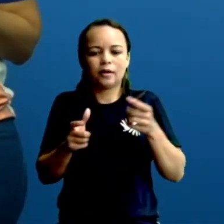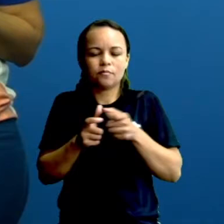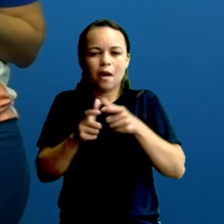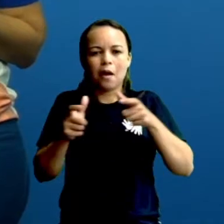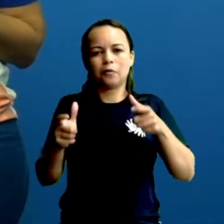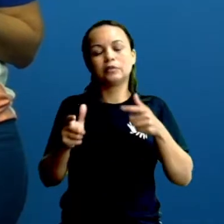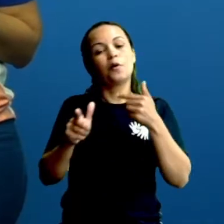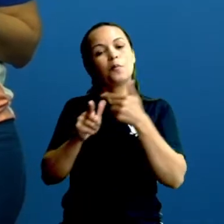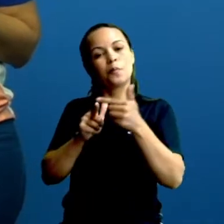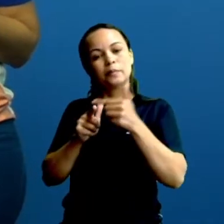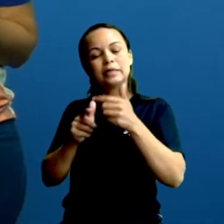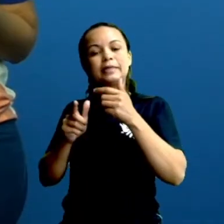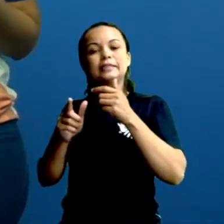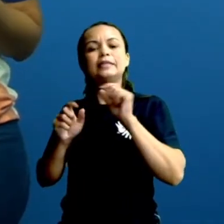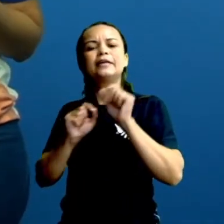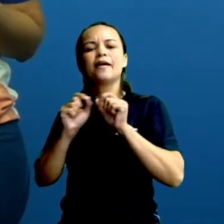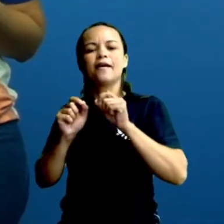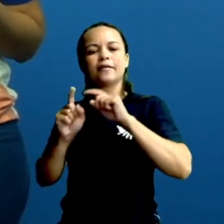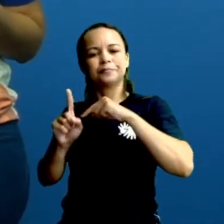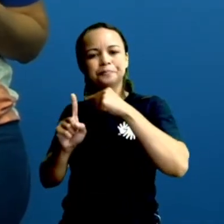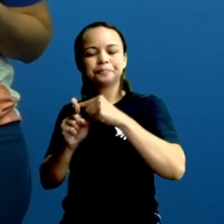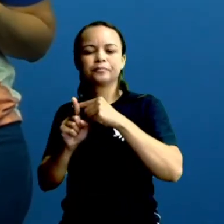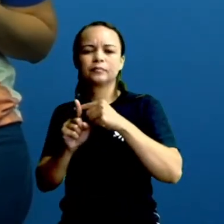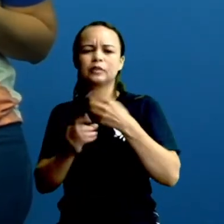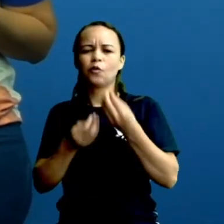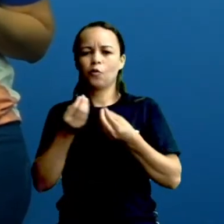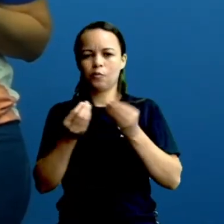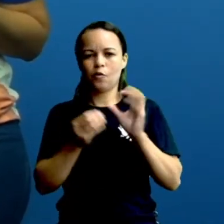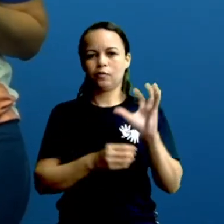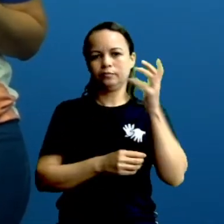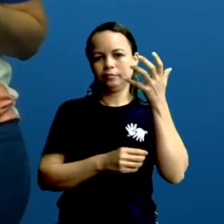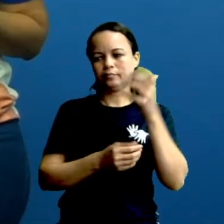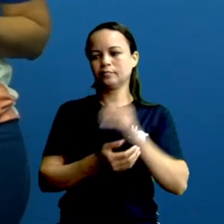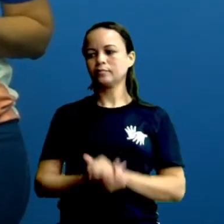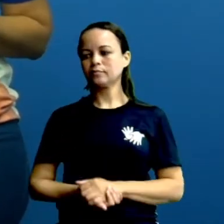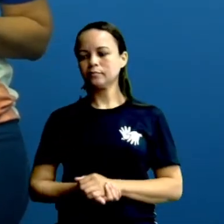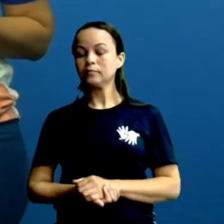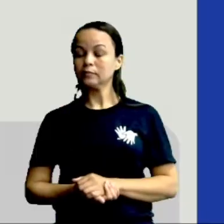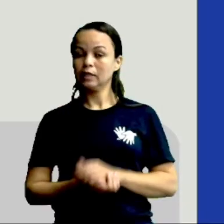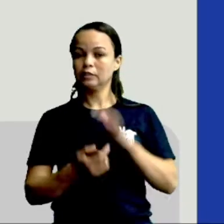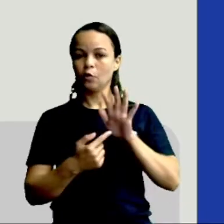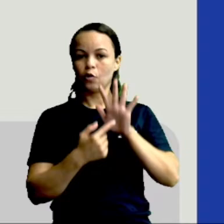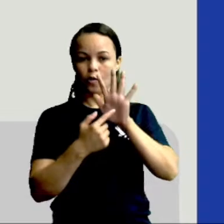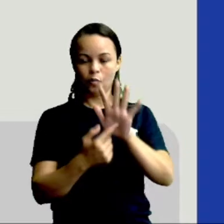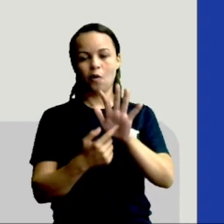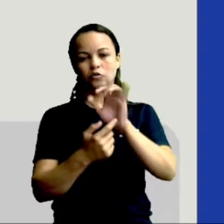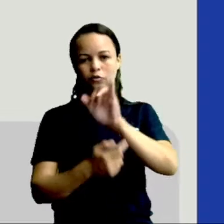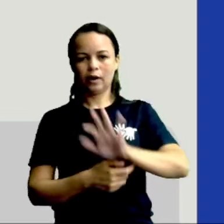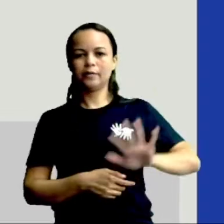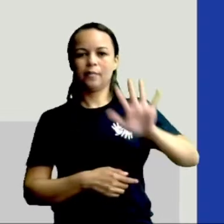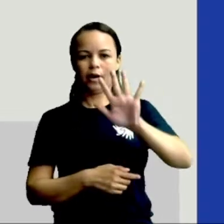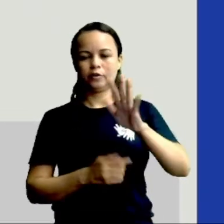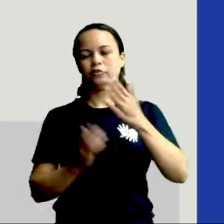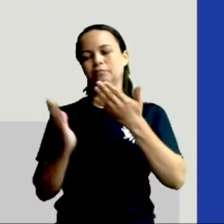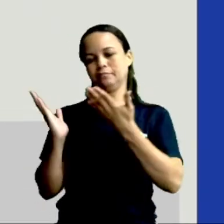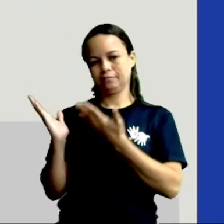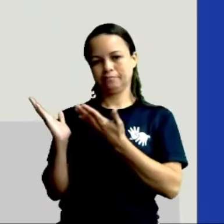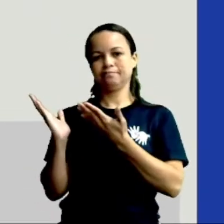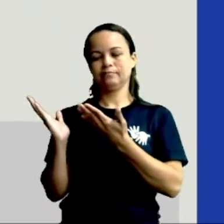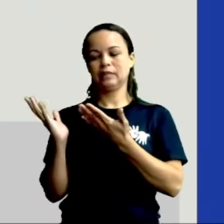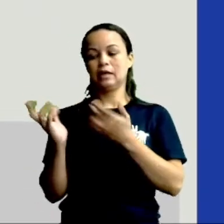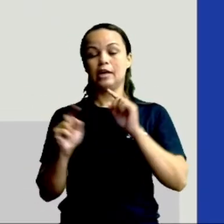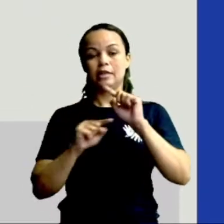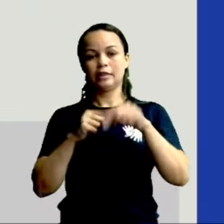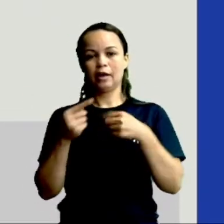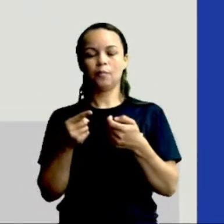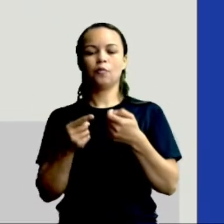é um probleminha de adição. Então, como é que eu resolvo? Eu trouxe para vocês o uso da imagem primeiro, tá? Depois a